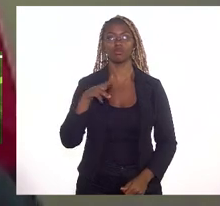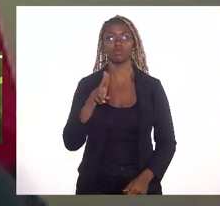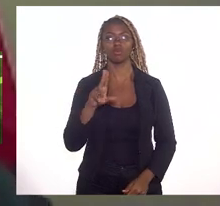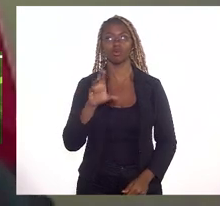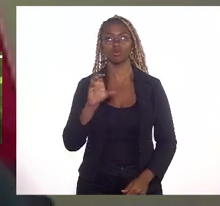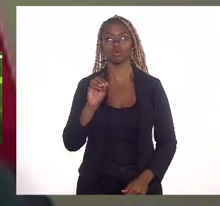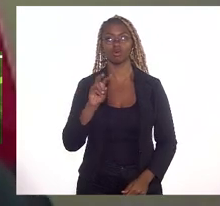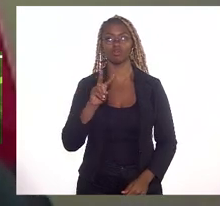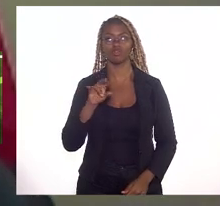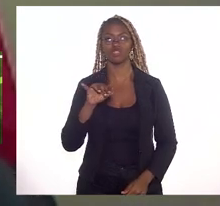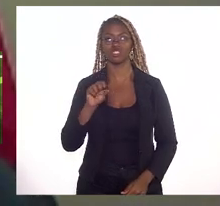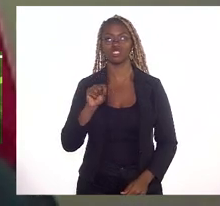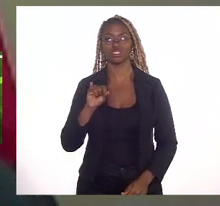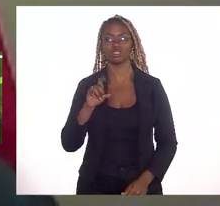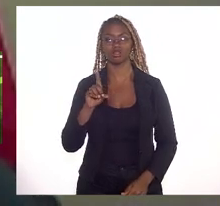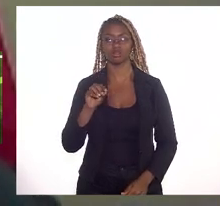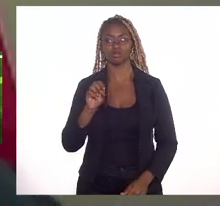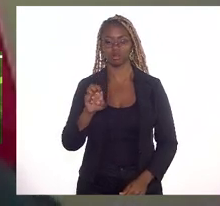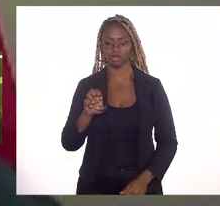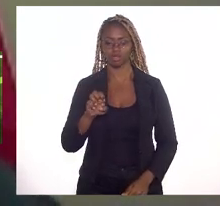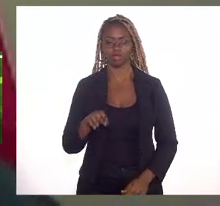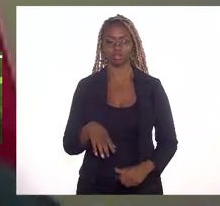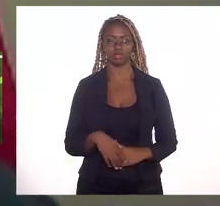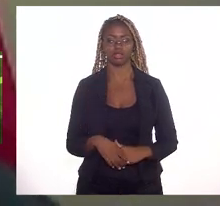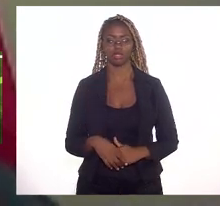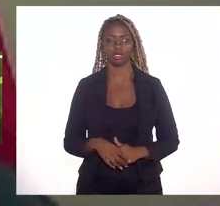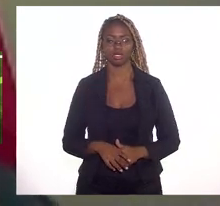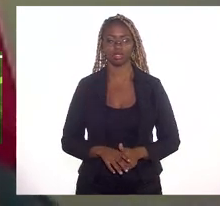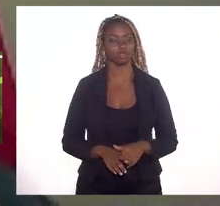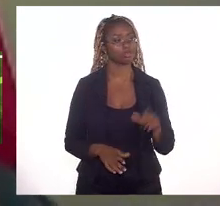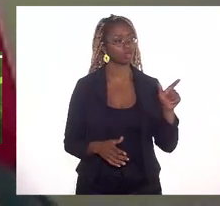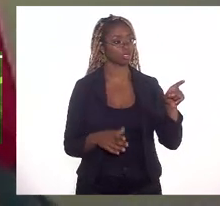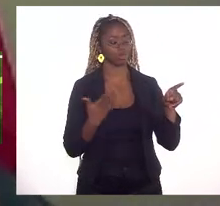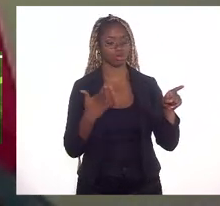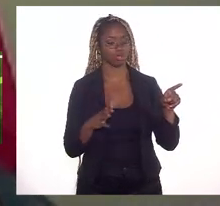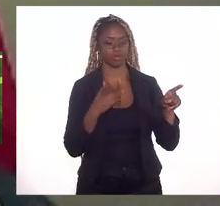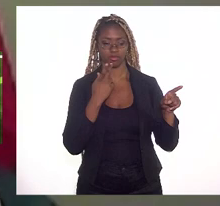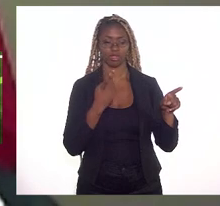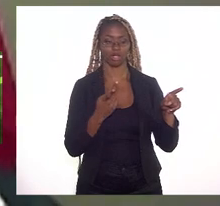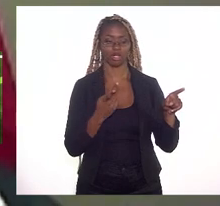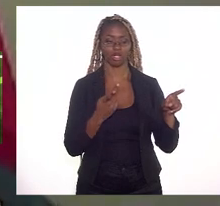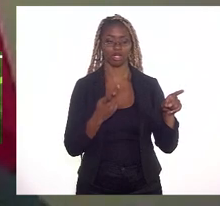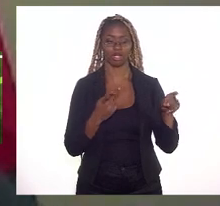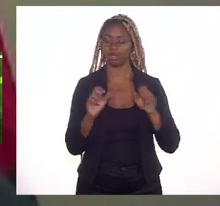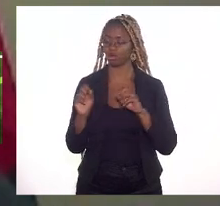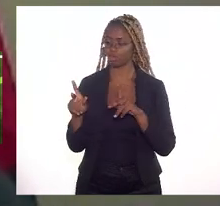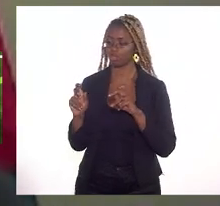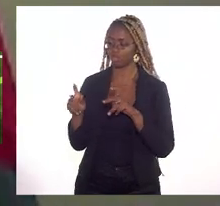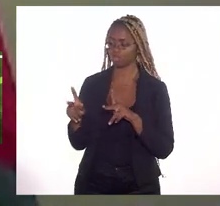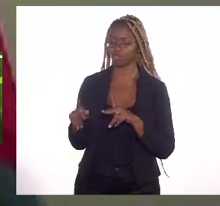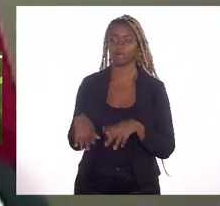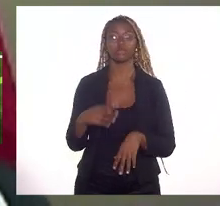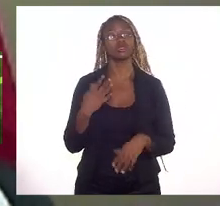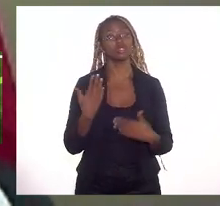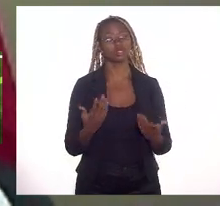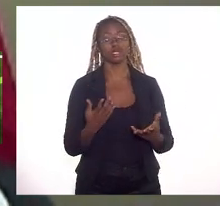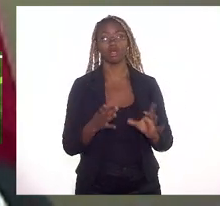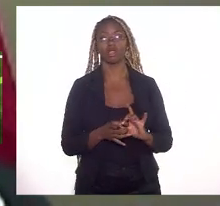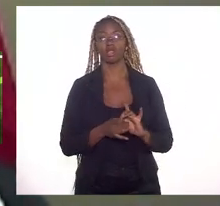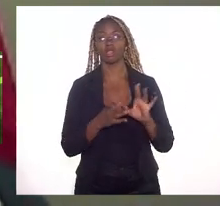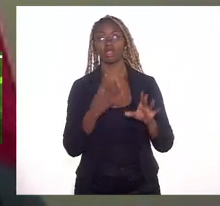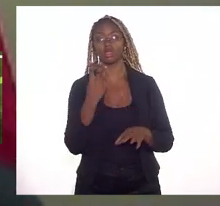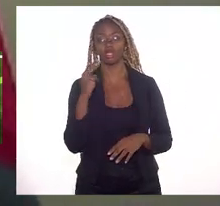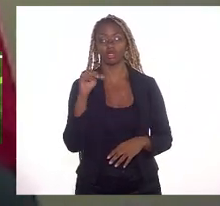3 minutos. Cristiano não vai querer falar? Vou querer. 3 minutos para que a